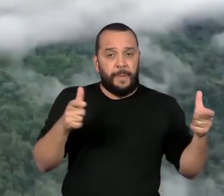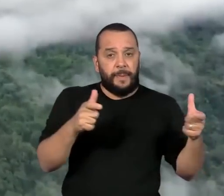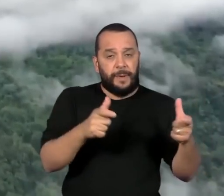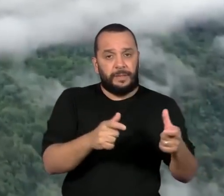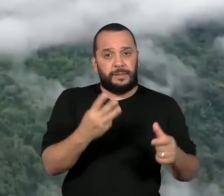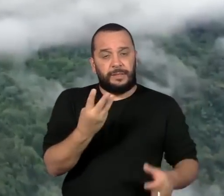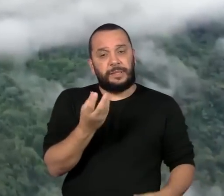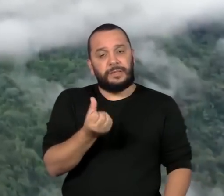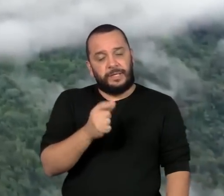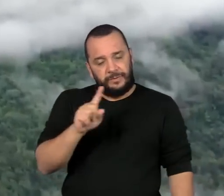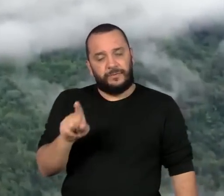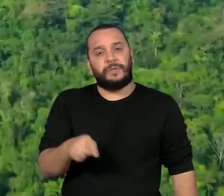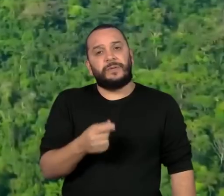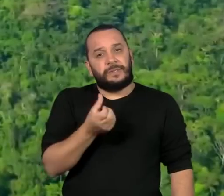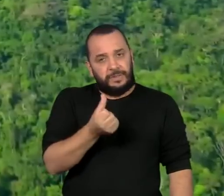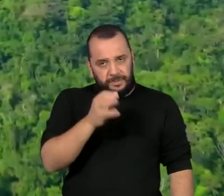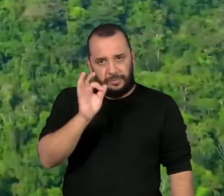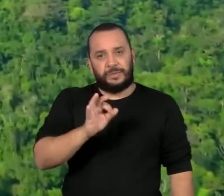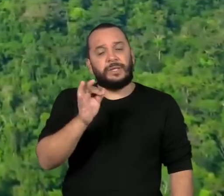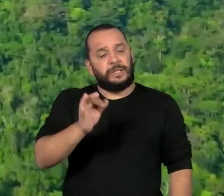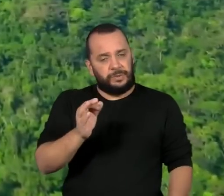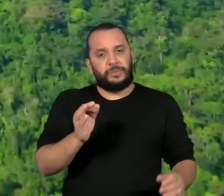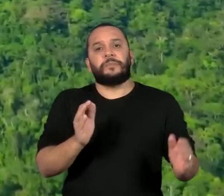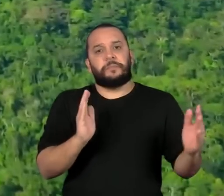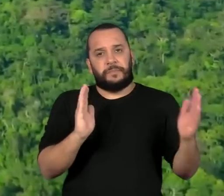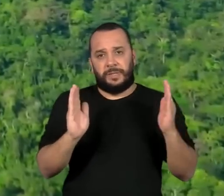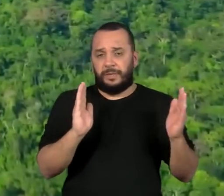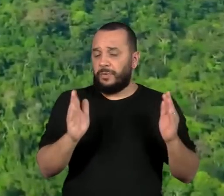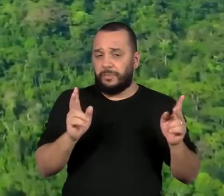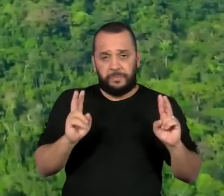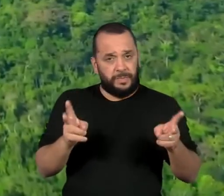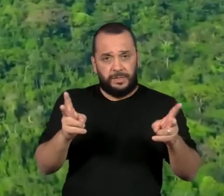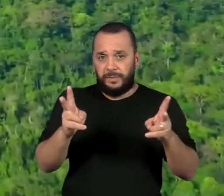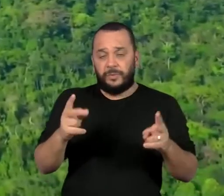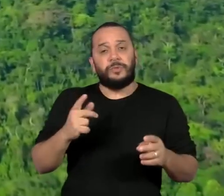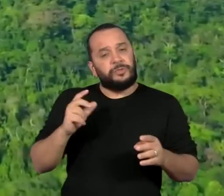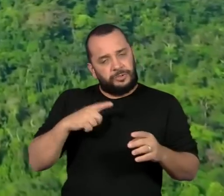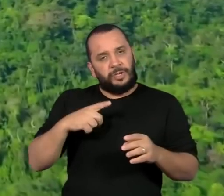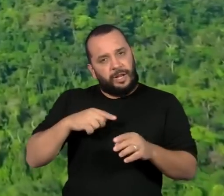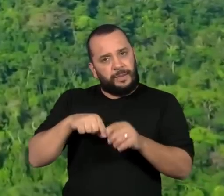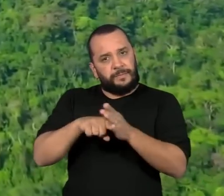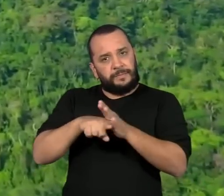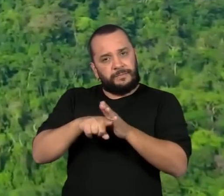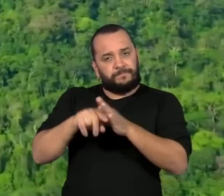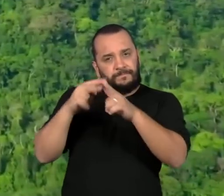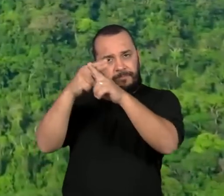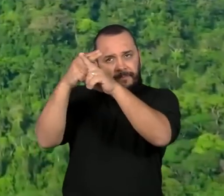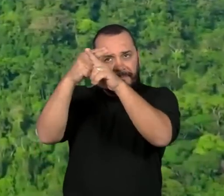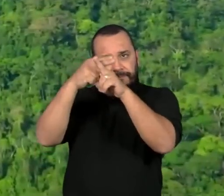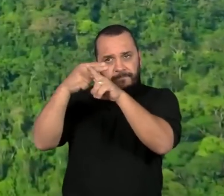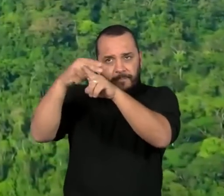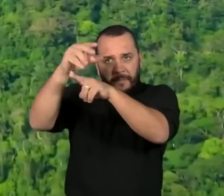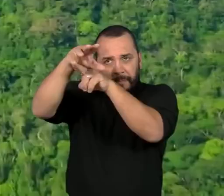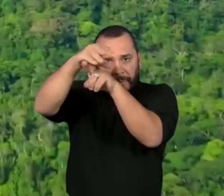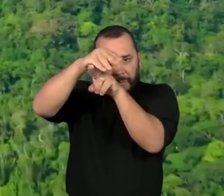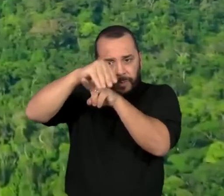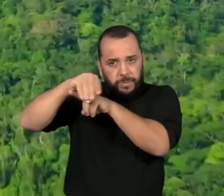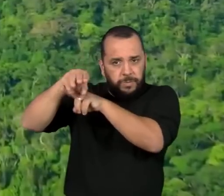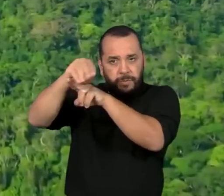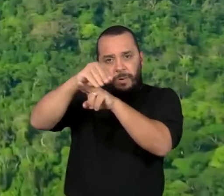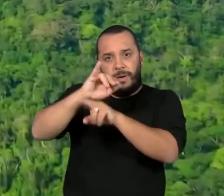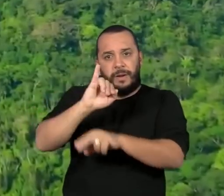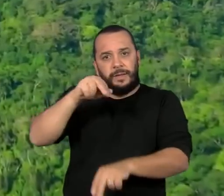33,6% no mesmo período. É o que informa o sistema DETER do INPE, Instituto Nacional de Pesquisas